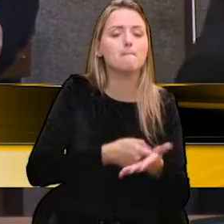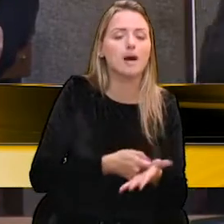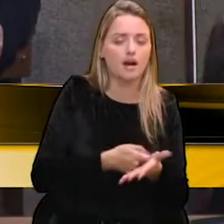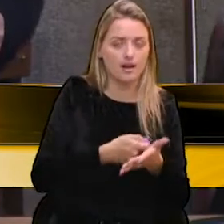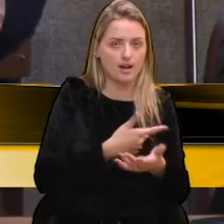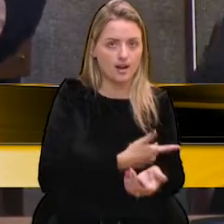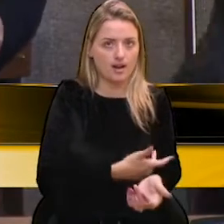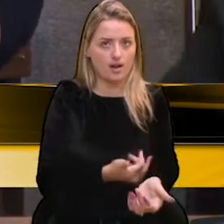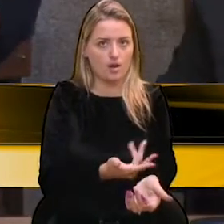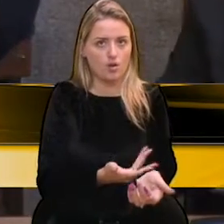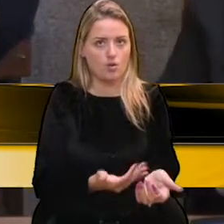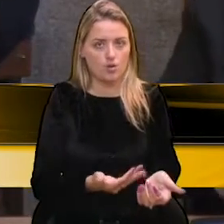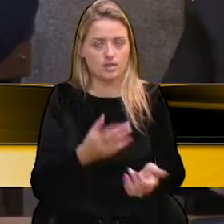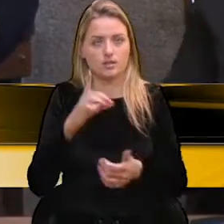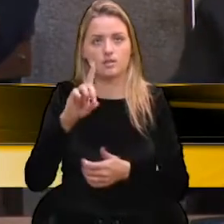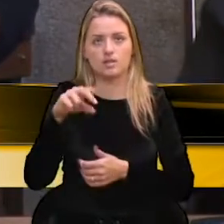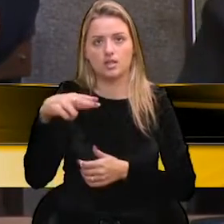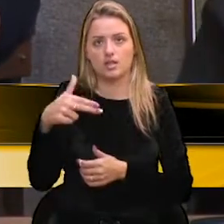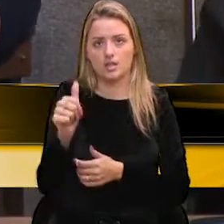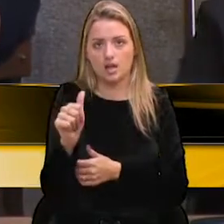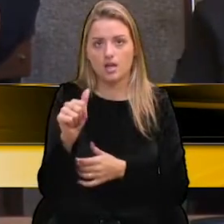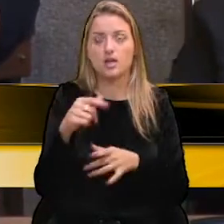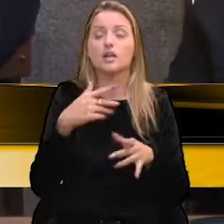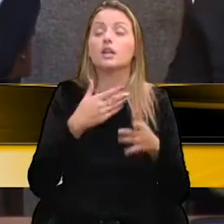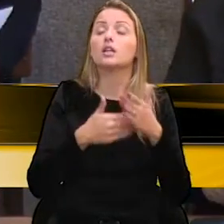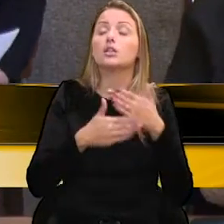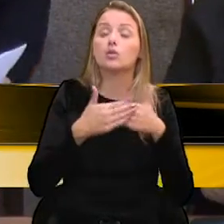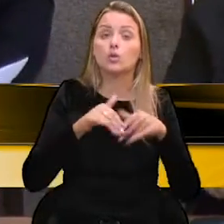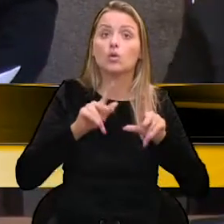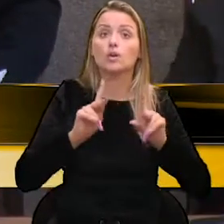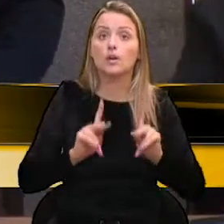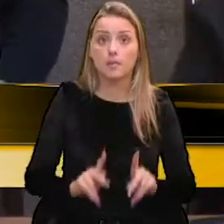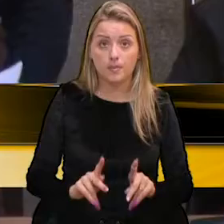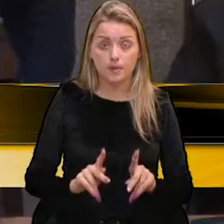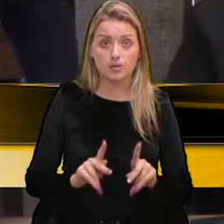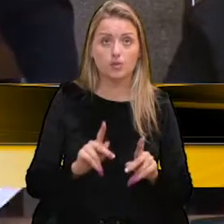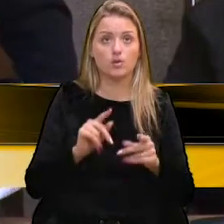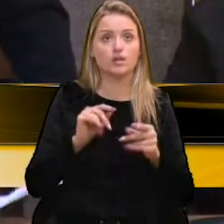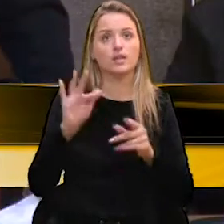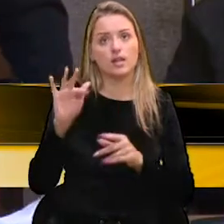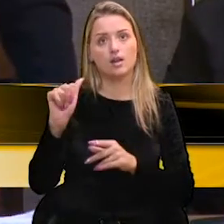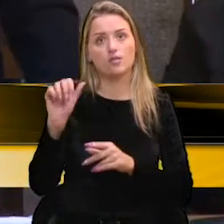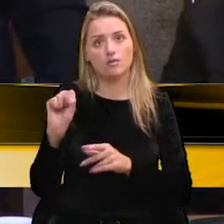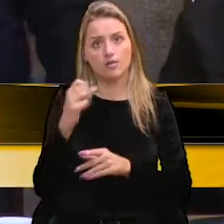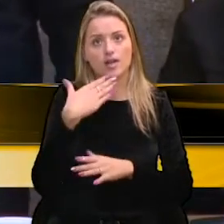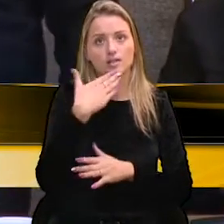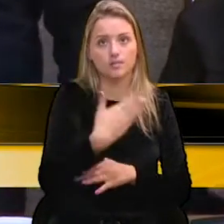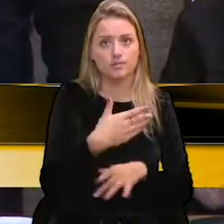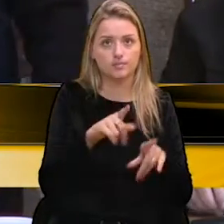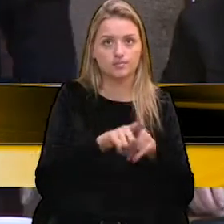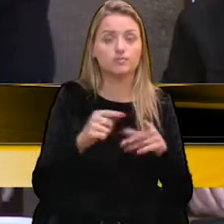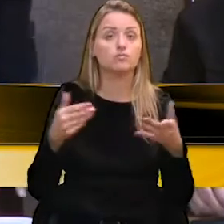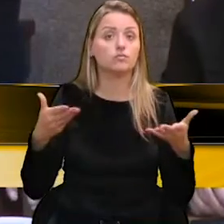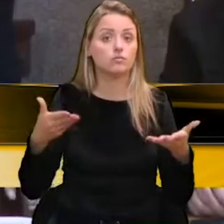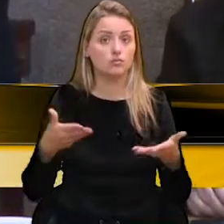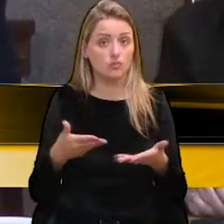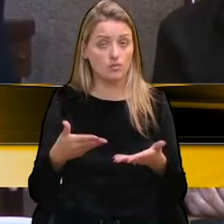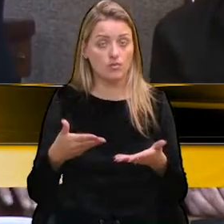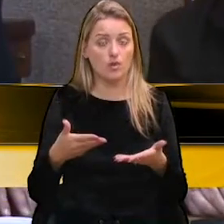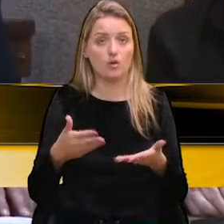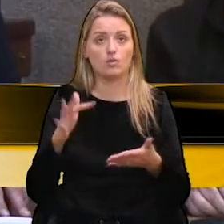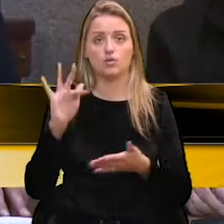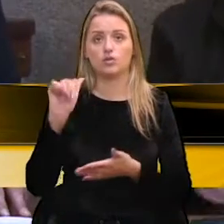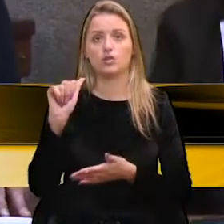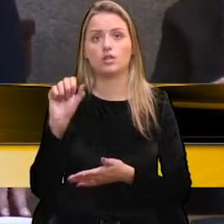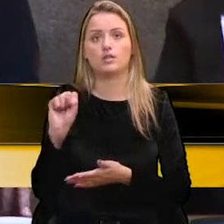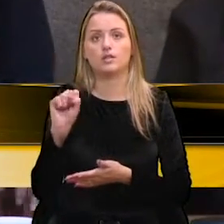do exame, bem como todo aquele encaminhado pela FAS. Então, hoje em dia, a